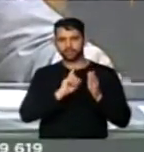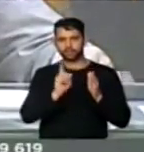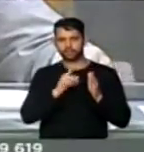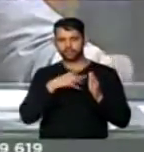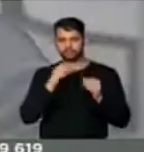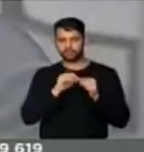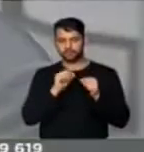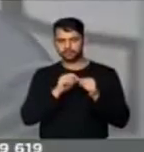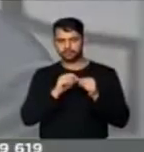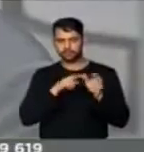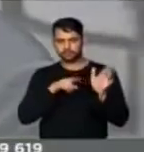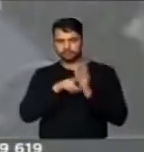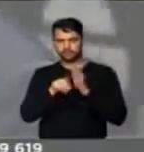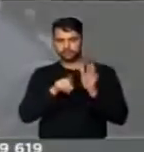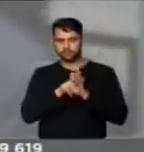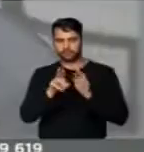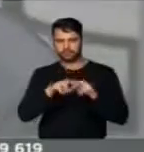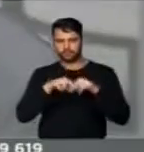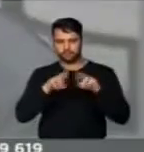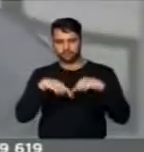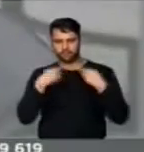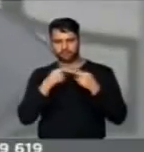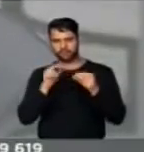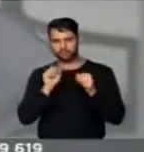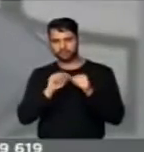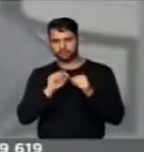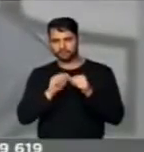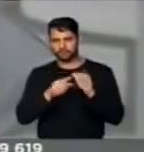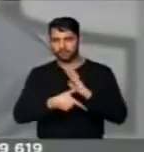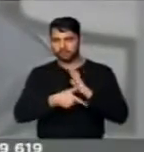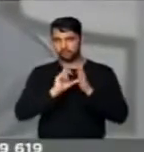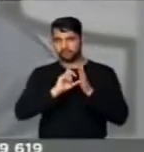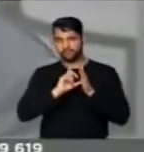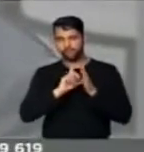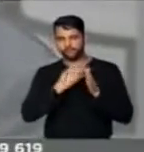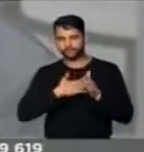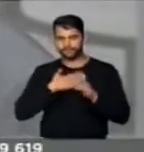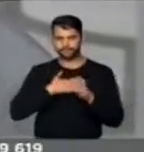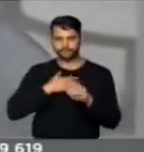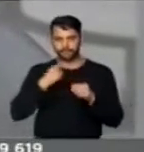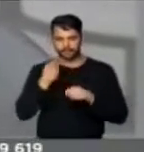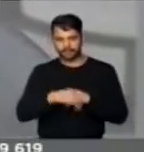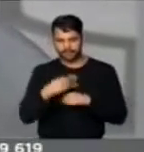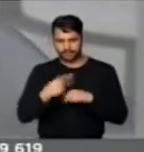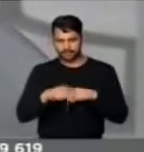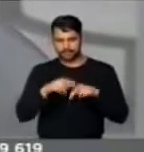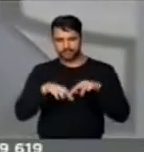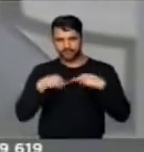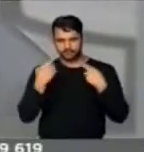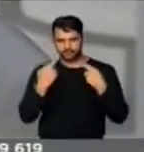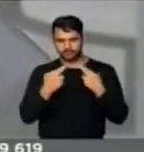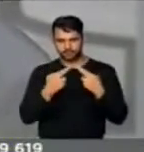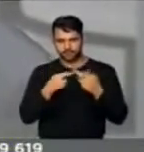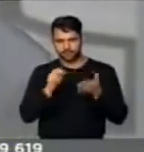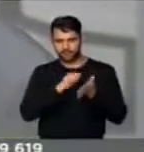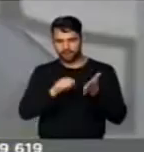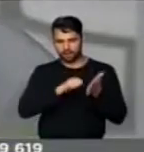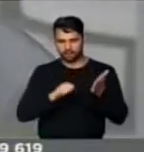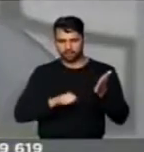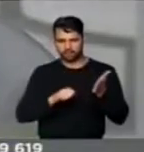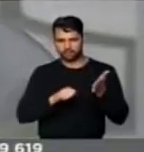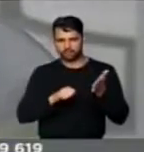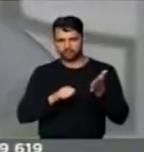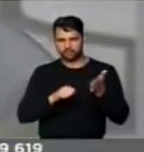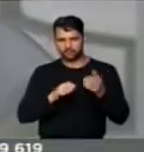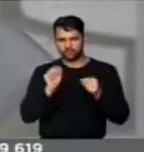não estou fazendo aqui questionamento sobre a reunião formal que aconteceu anteriormente. Eu gostaria de que nessa reunião. Vossa Excelência gostaria de que nessa reunião